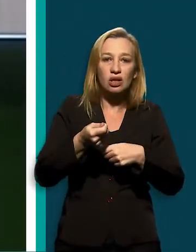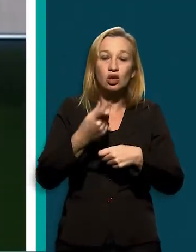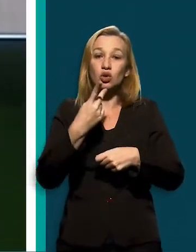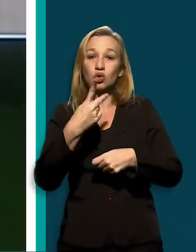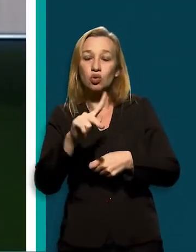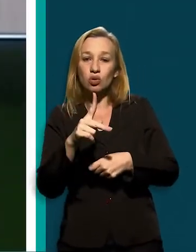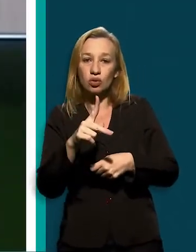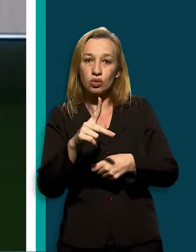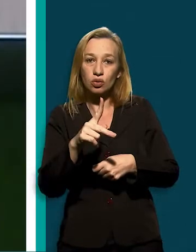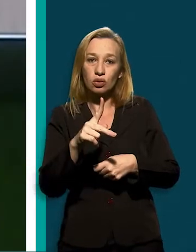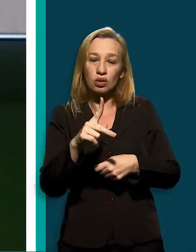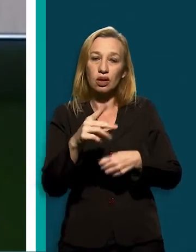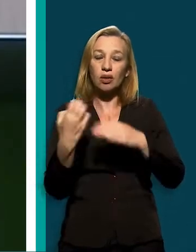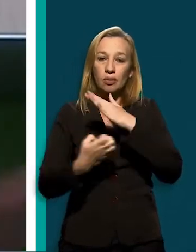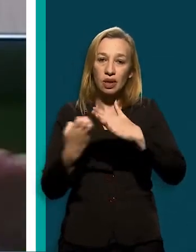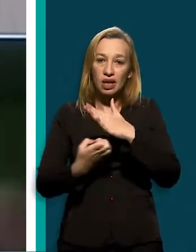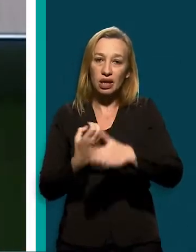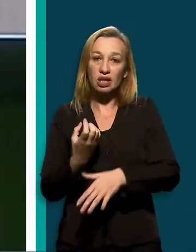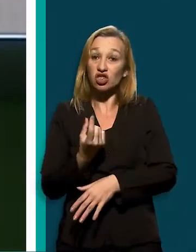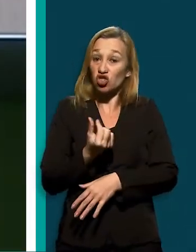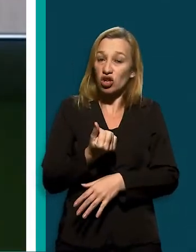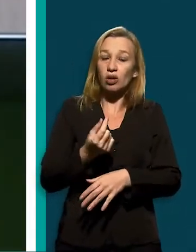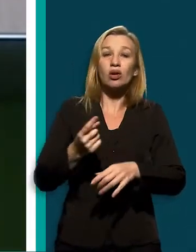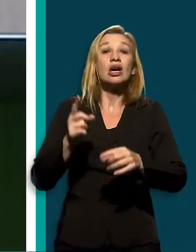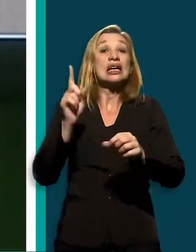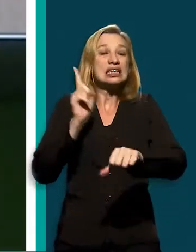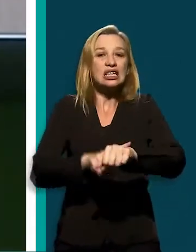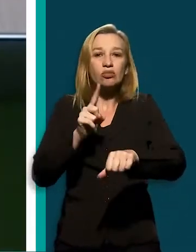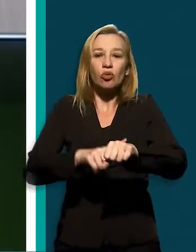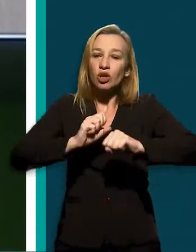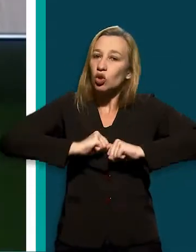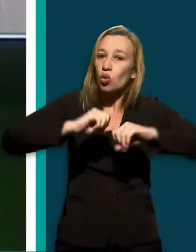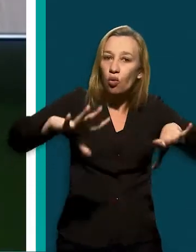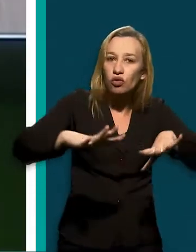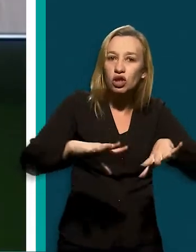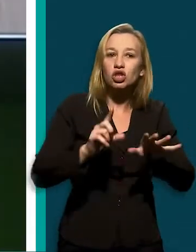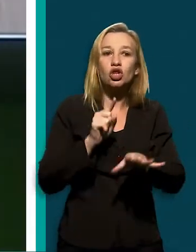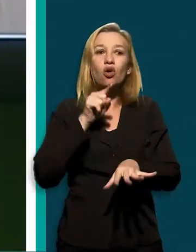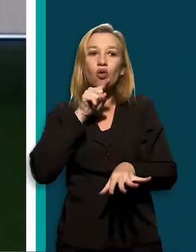suas rendas. E nesse momento de Covid,